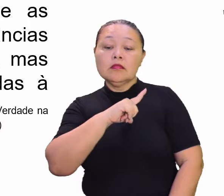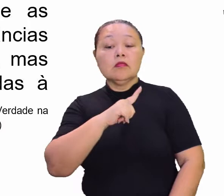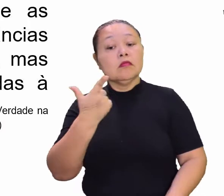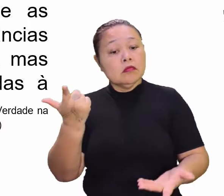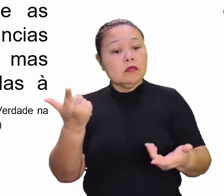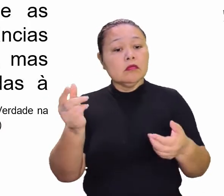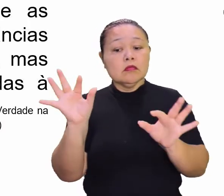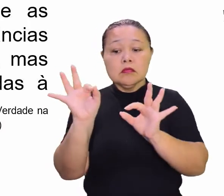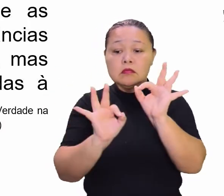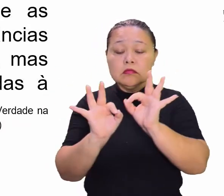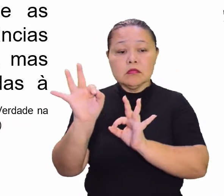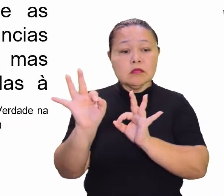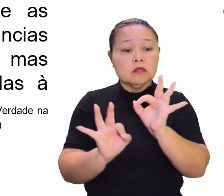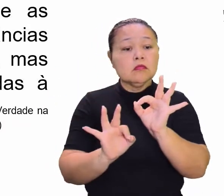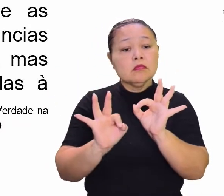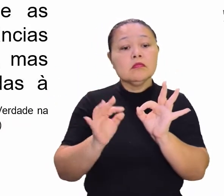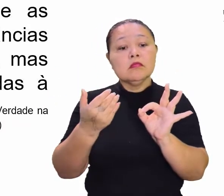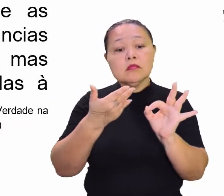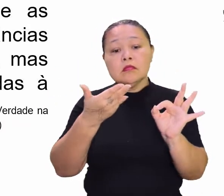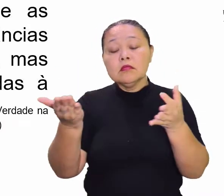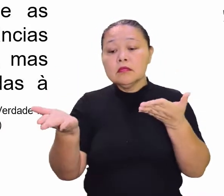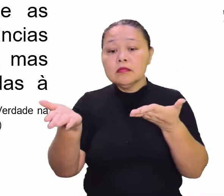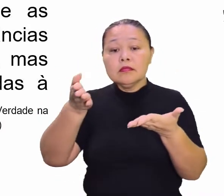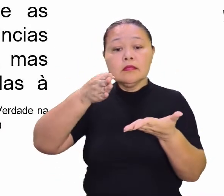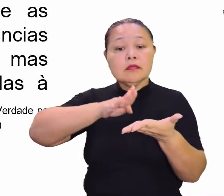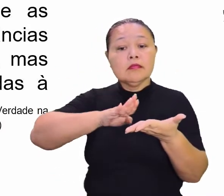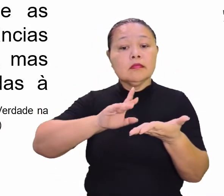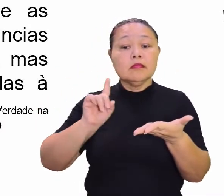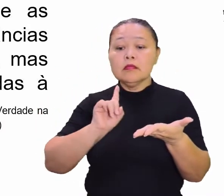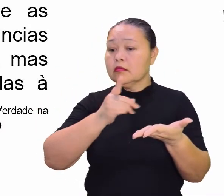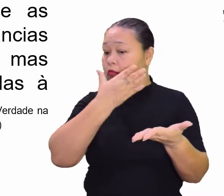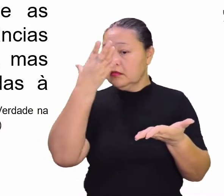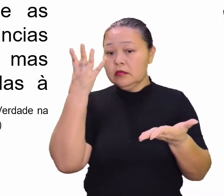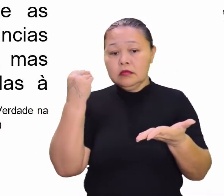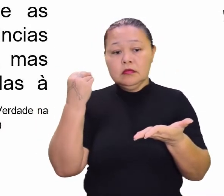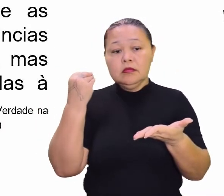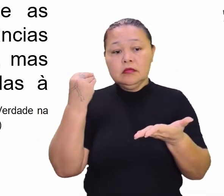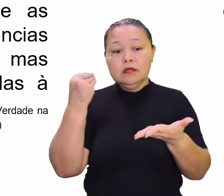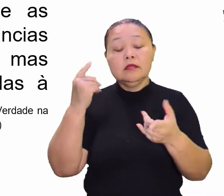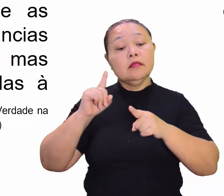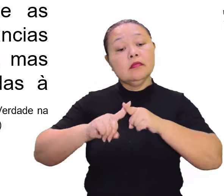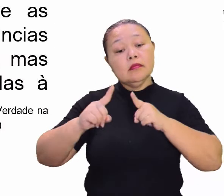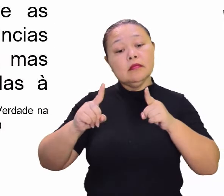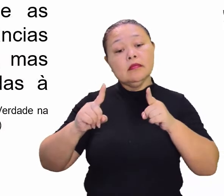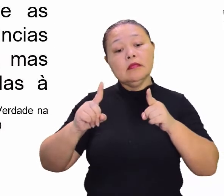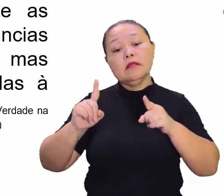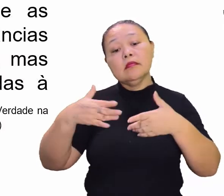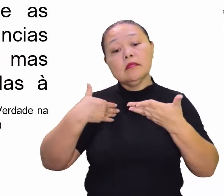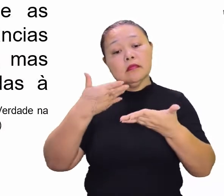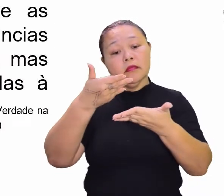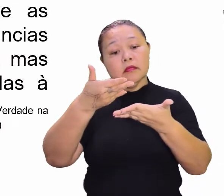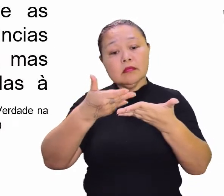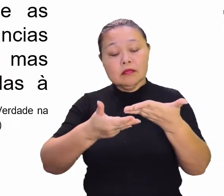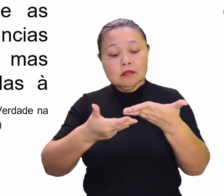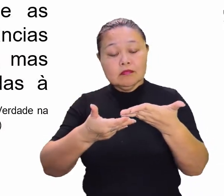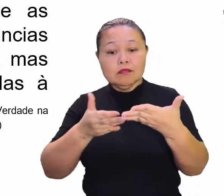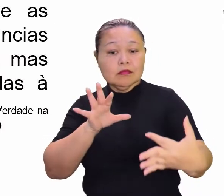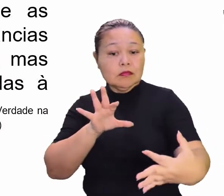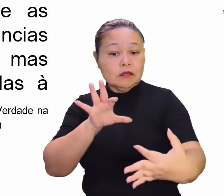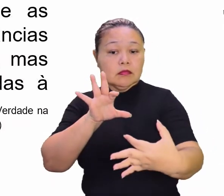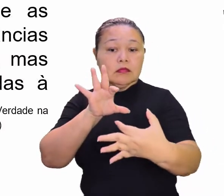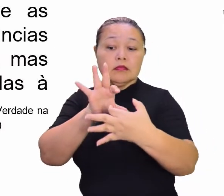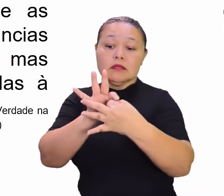feito correções, viremos agora a página, não para esquecê-lo, mas para não